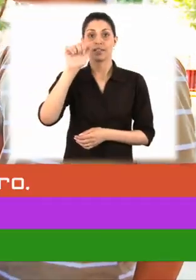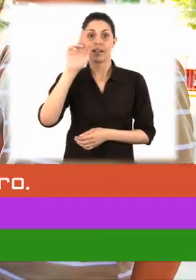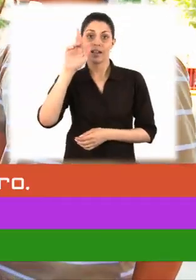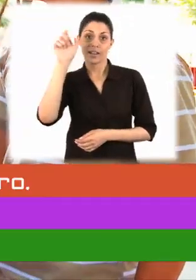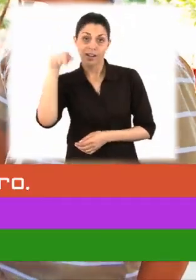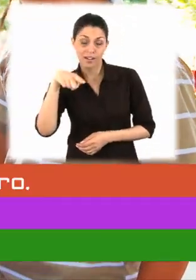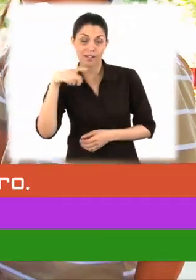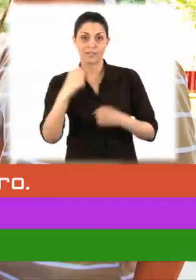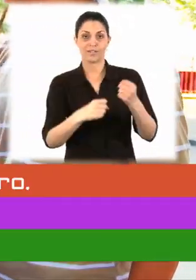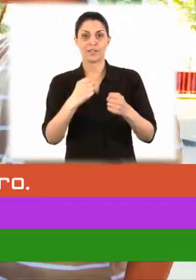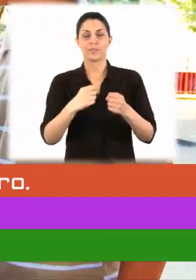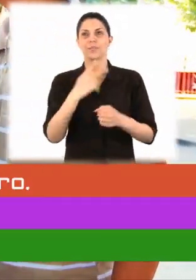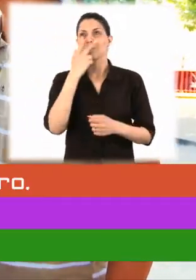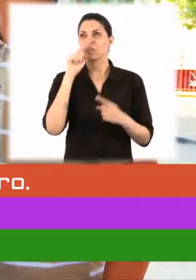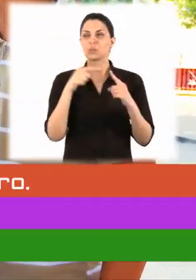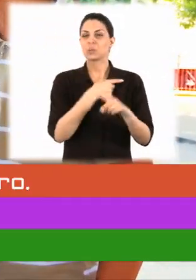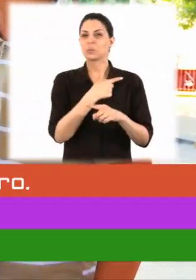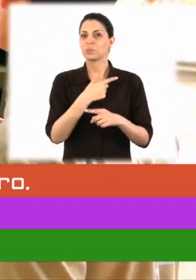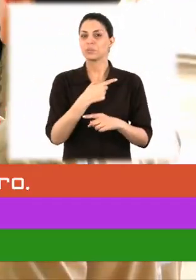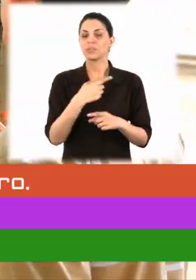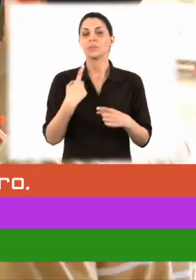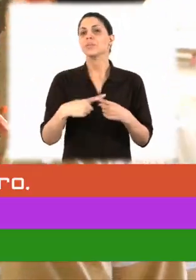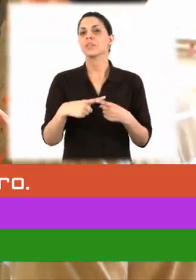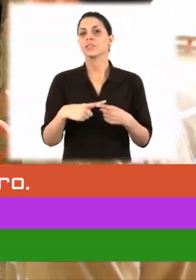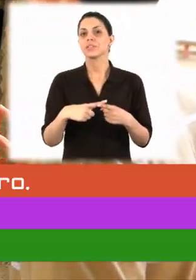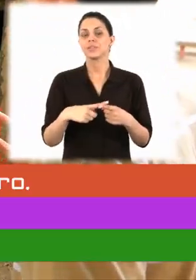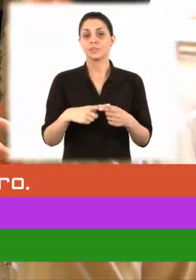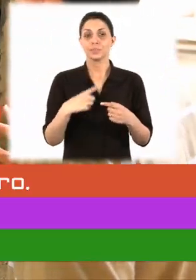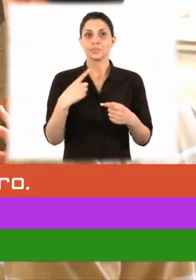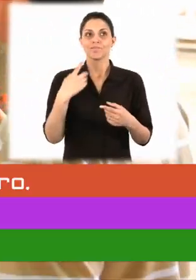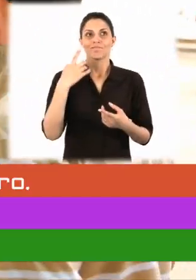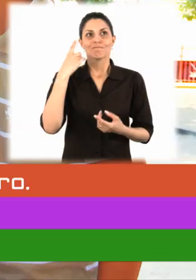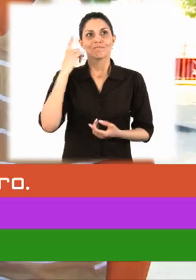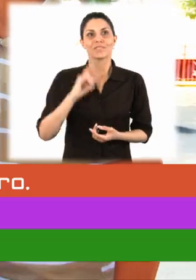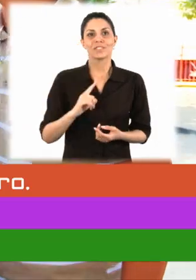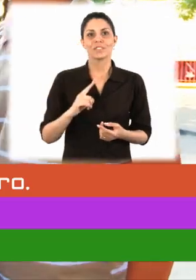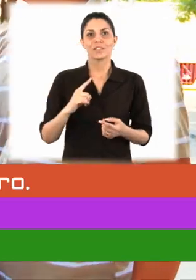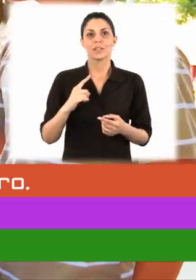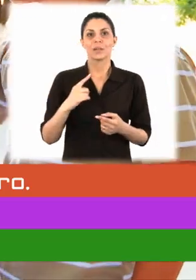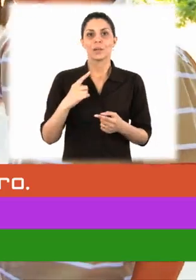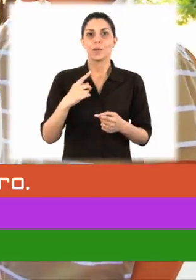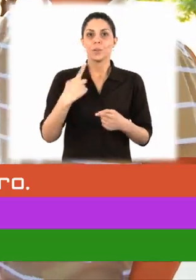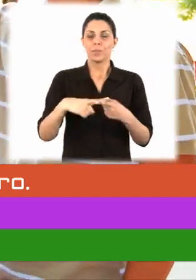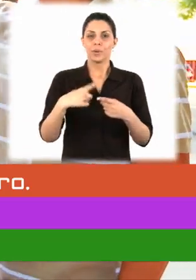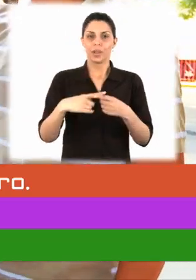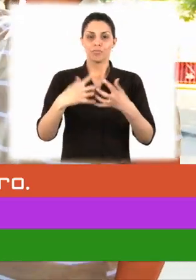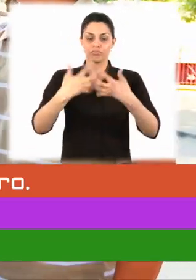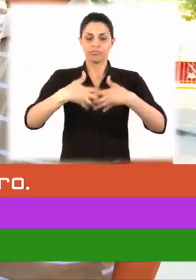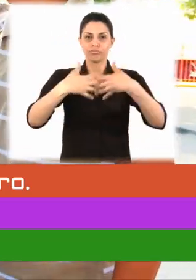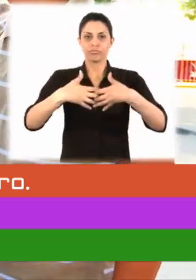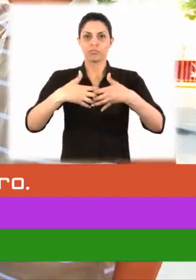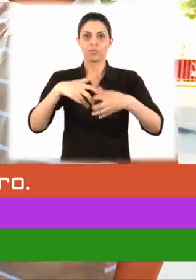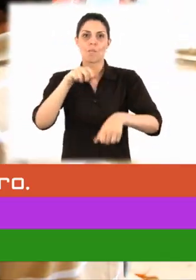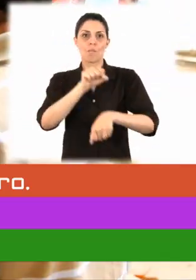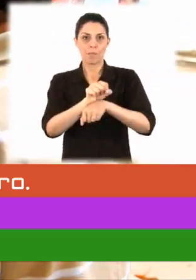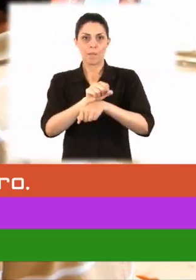carro. Eu acho que enguiçará não coube bem. Por quê? Porque aí tá mais para que o motor